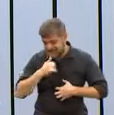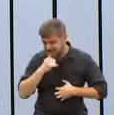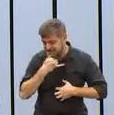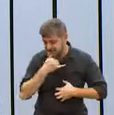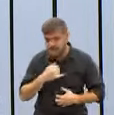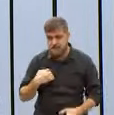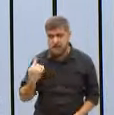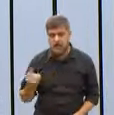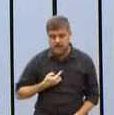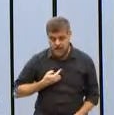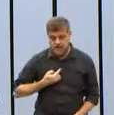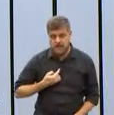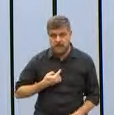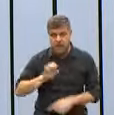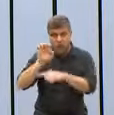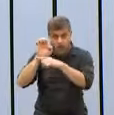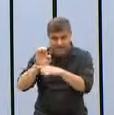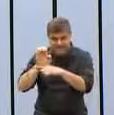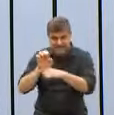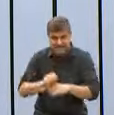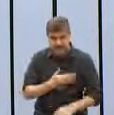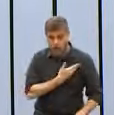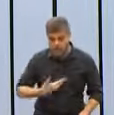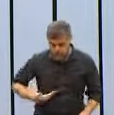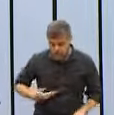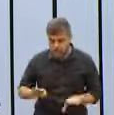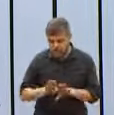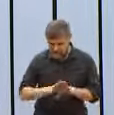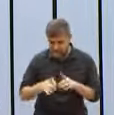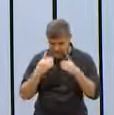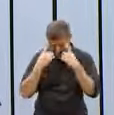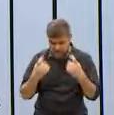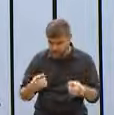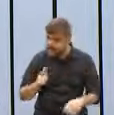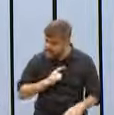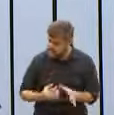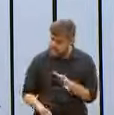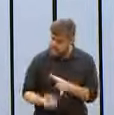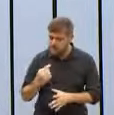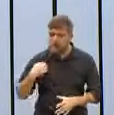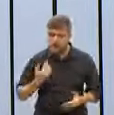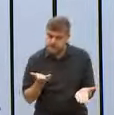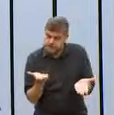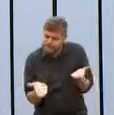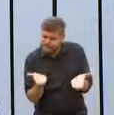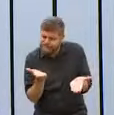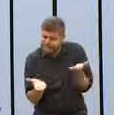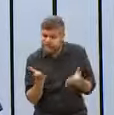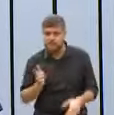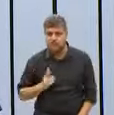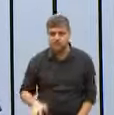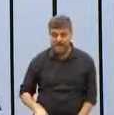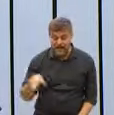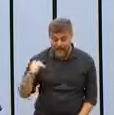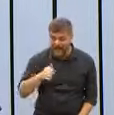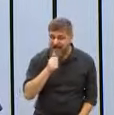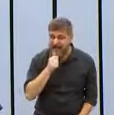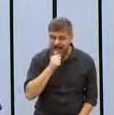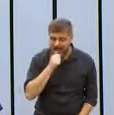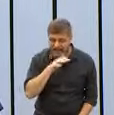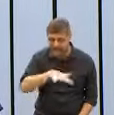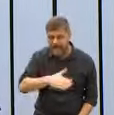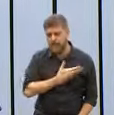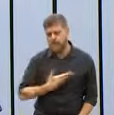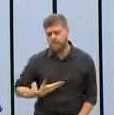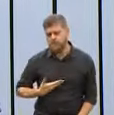Estado é um dos maiores violadores de direito. Claro que a gente entende a demanda, a gente põe tudo na mesa, na balança, mas o Estado ainda deixa a desejar